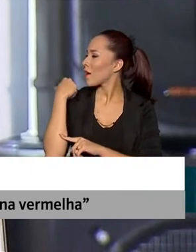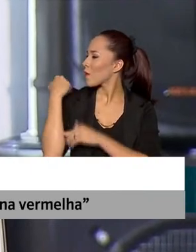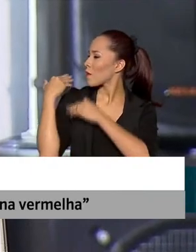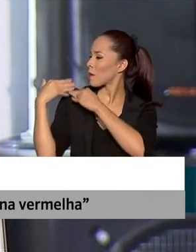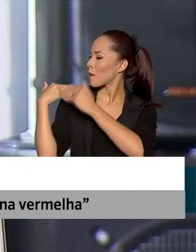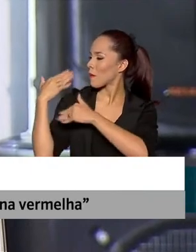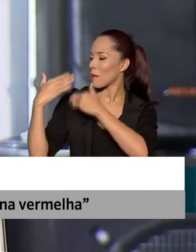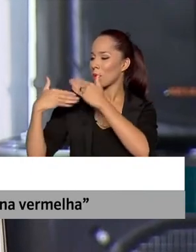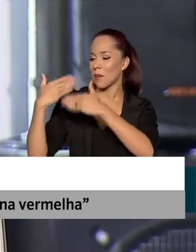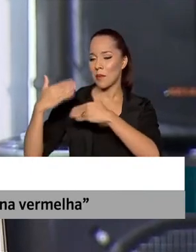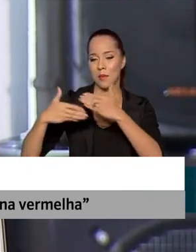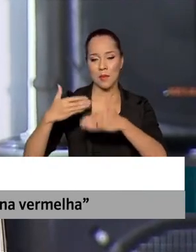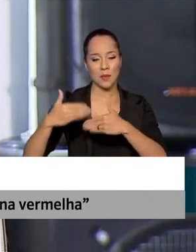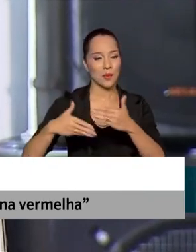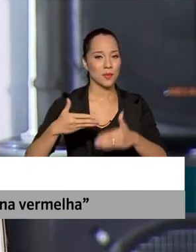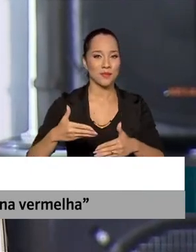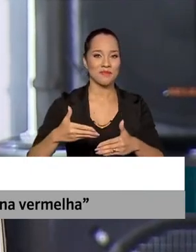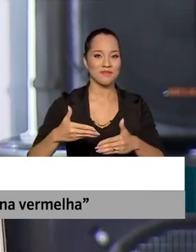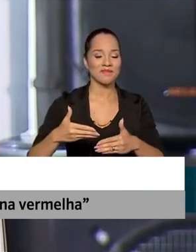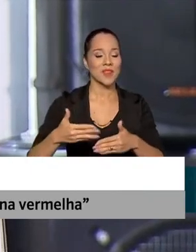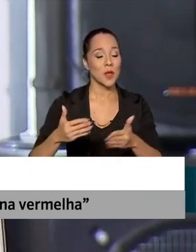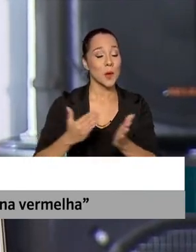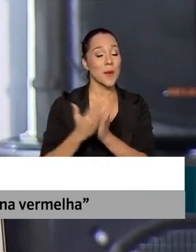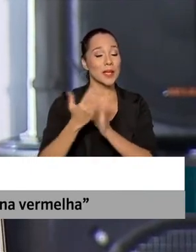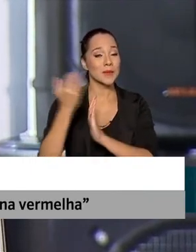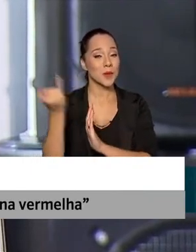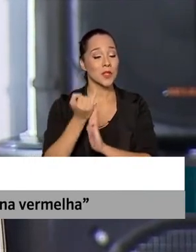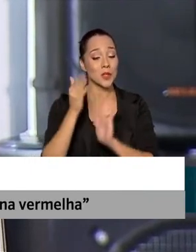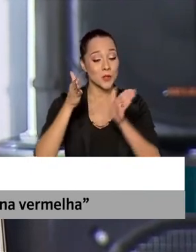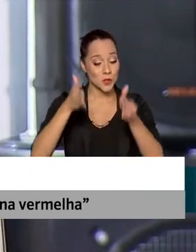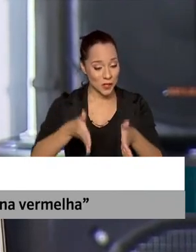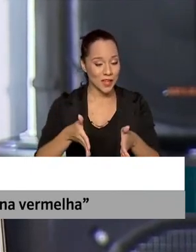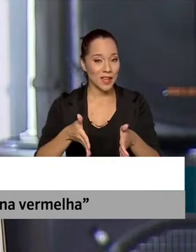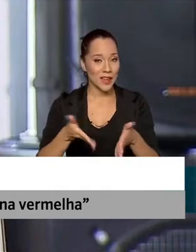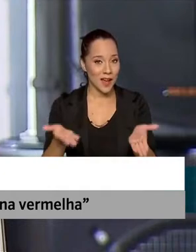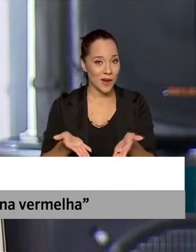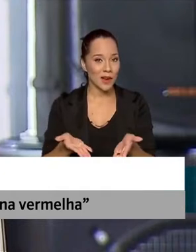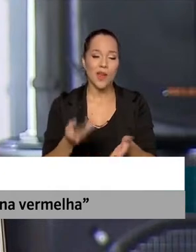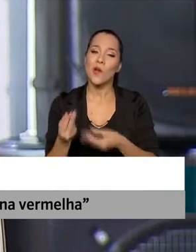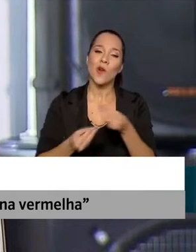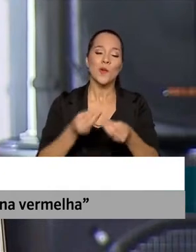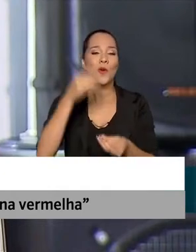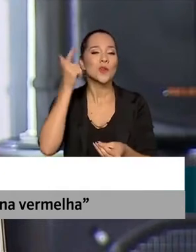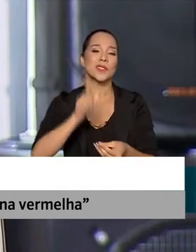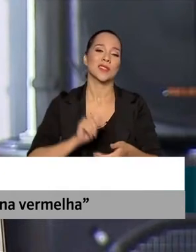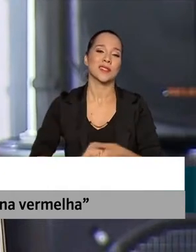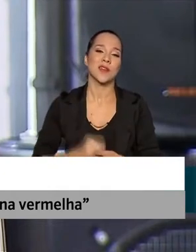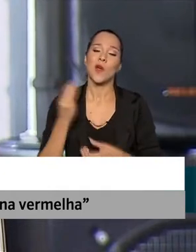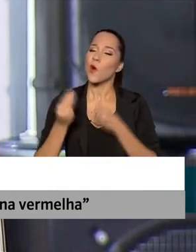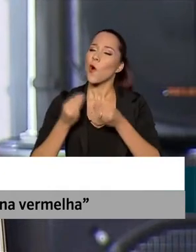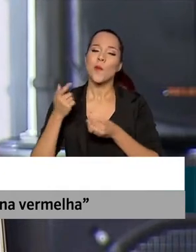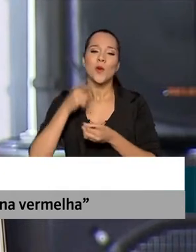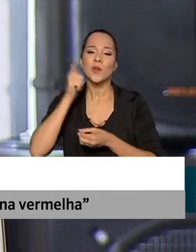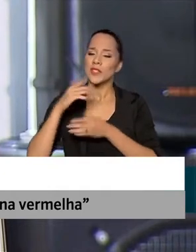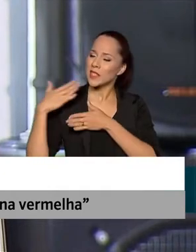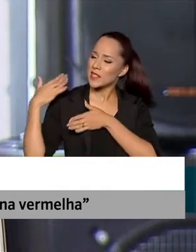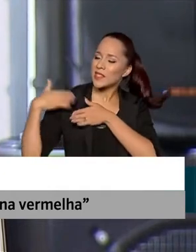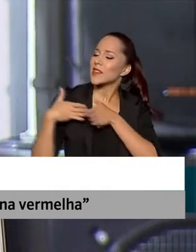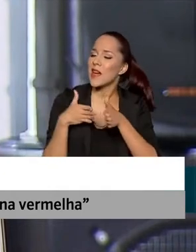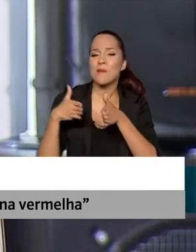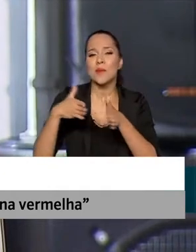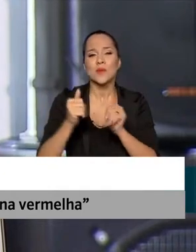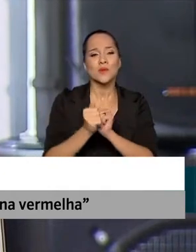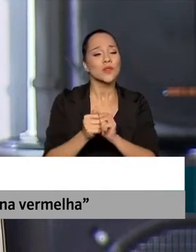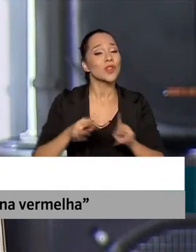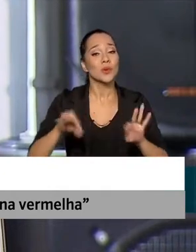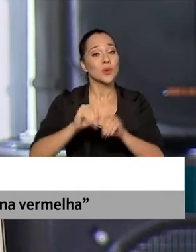percorri. E o mais importante, de onde eu cheguei, foi como eu cheguei, como foi percorrido esse caminho e